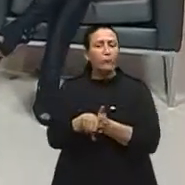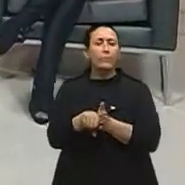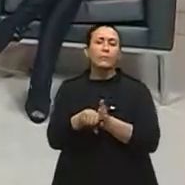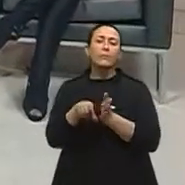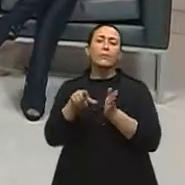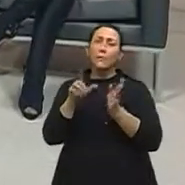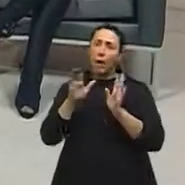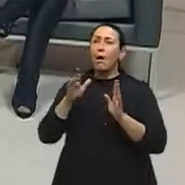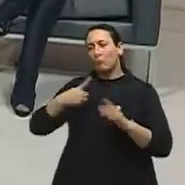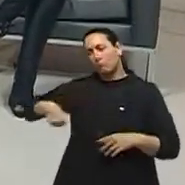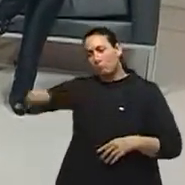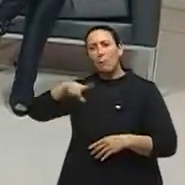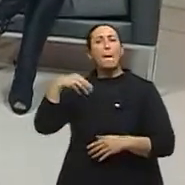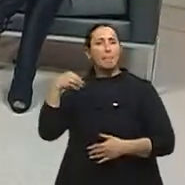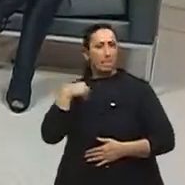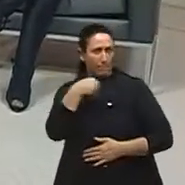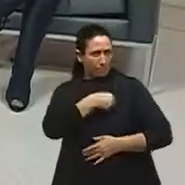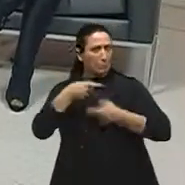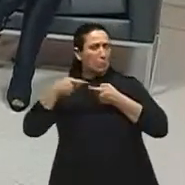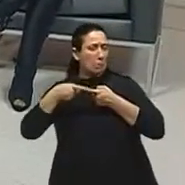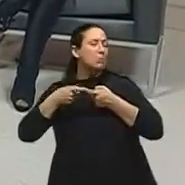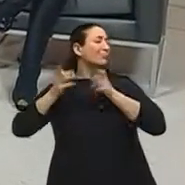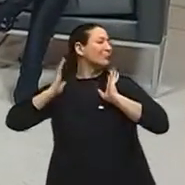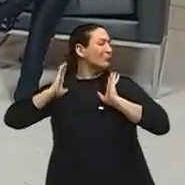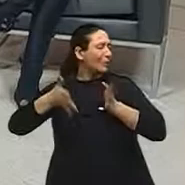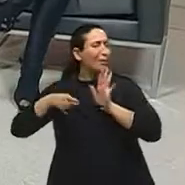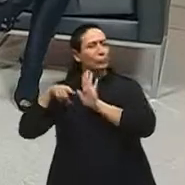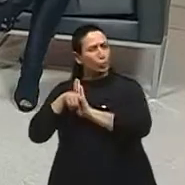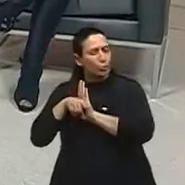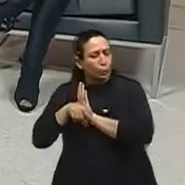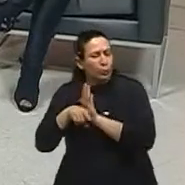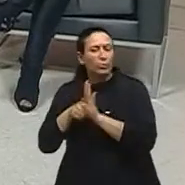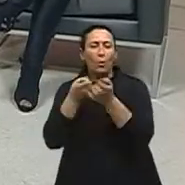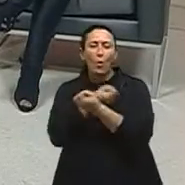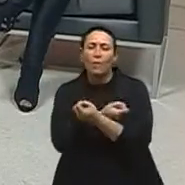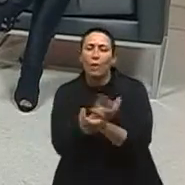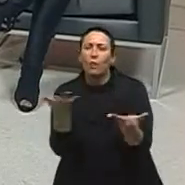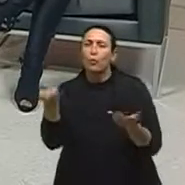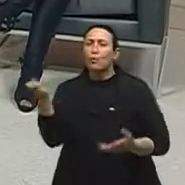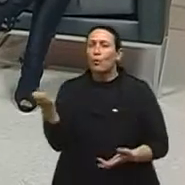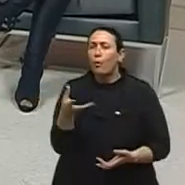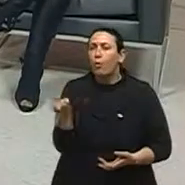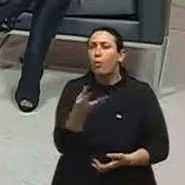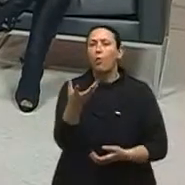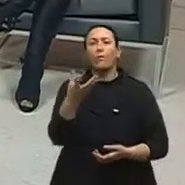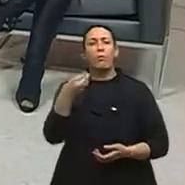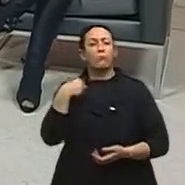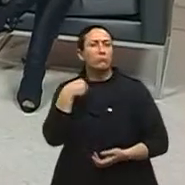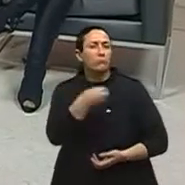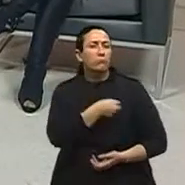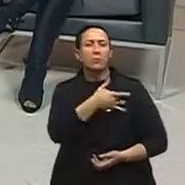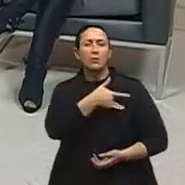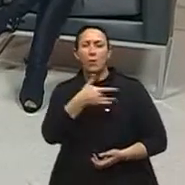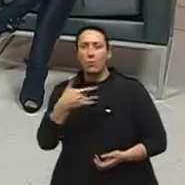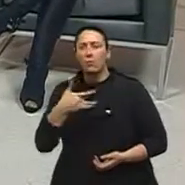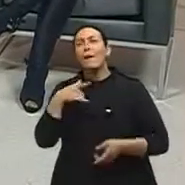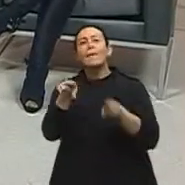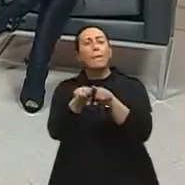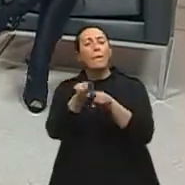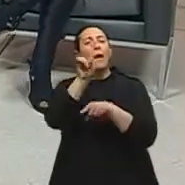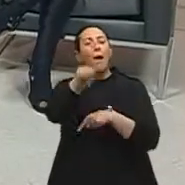eh no sentido de oferecer novos exames eh principalmente os relacionados à questão da próstata